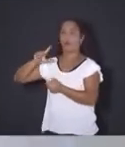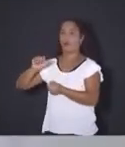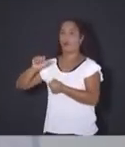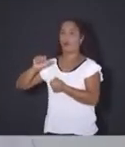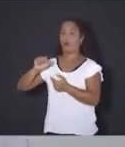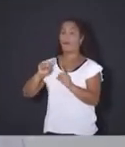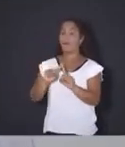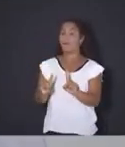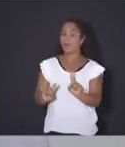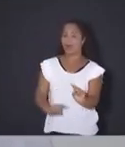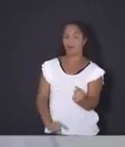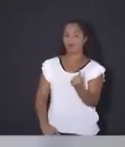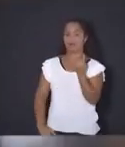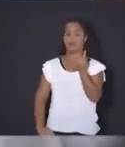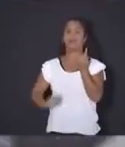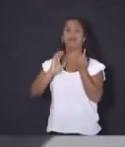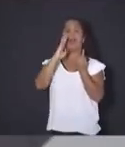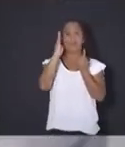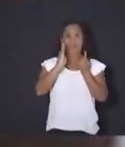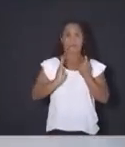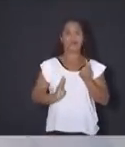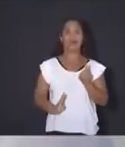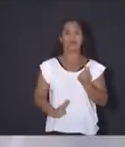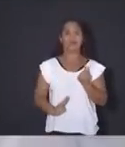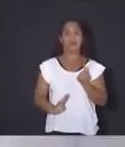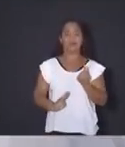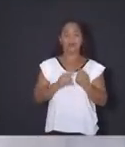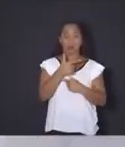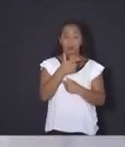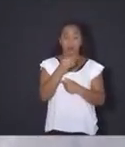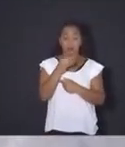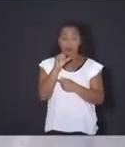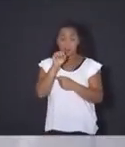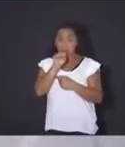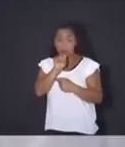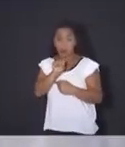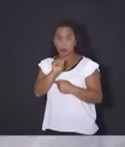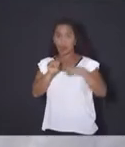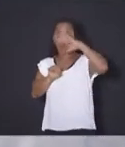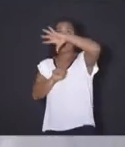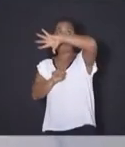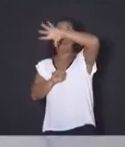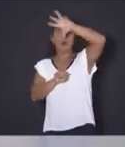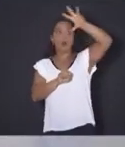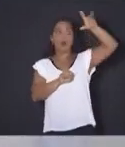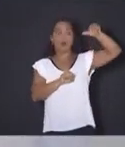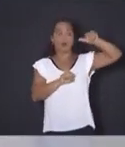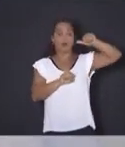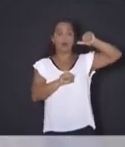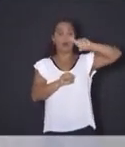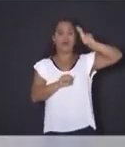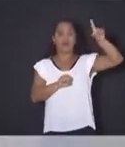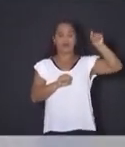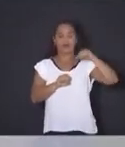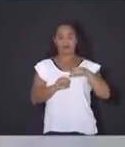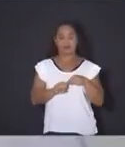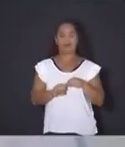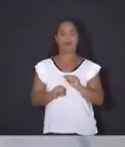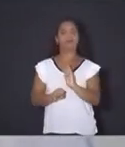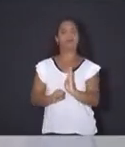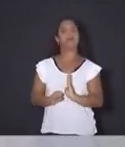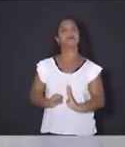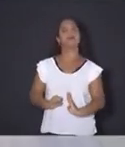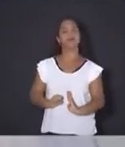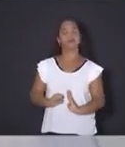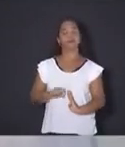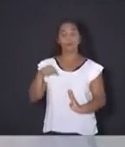pós 2008 ao invés de que algo do que aconteceu no mundo o governo brasileiro em 2008